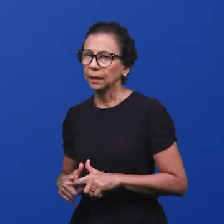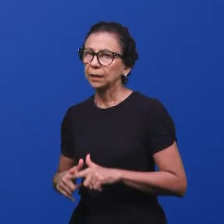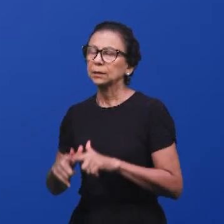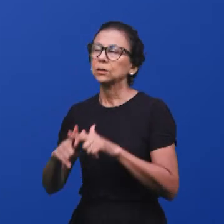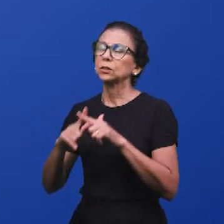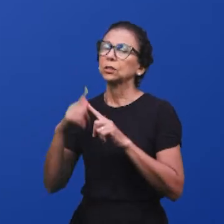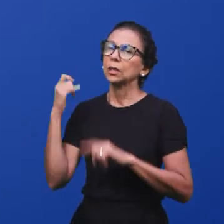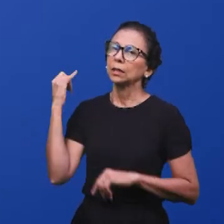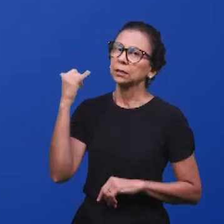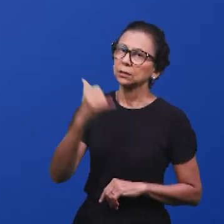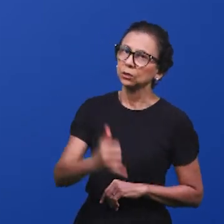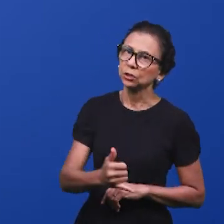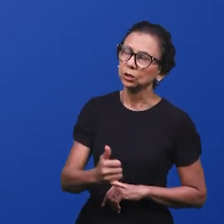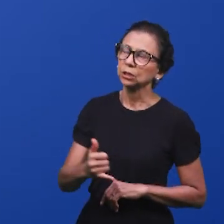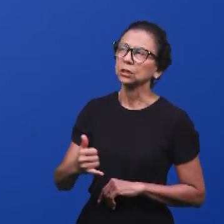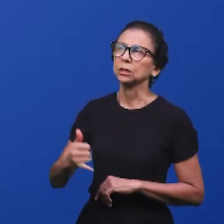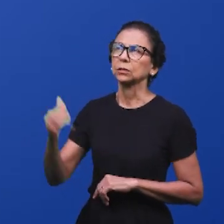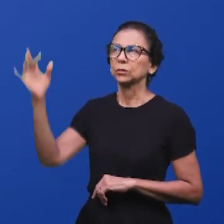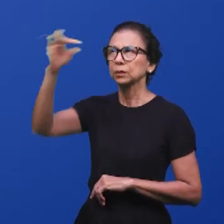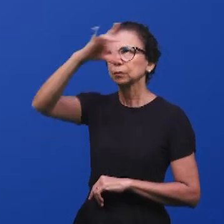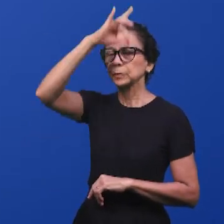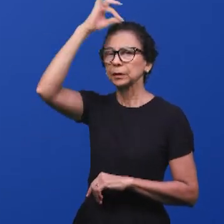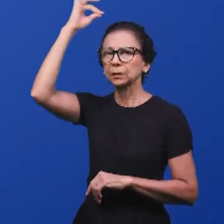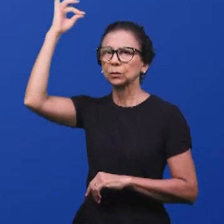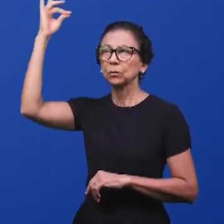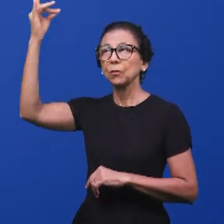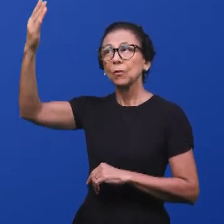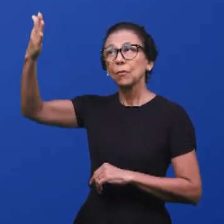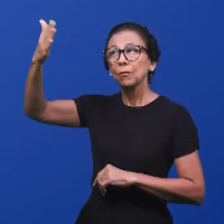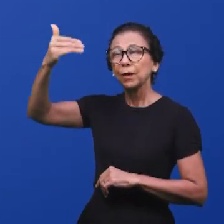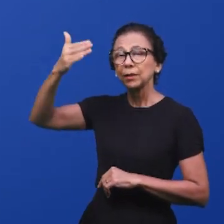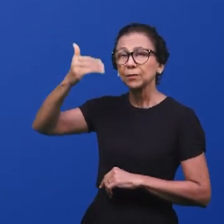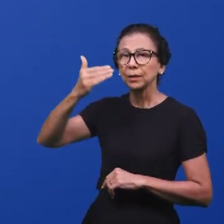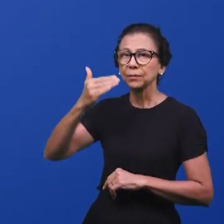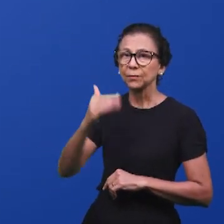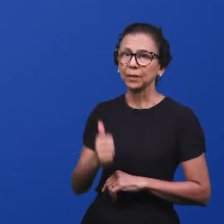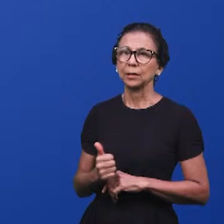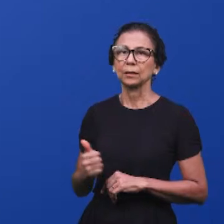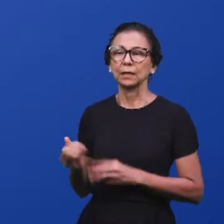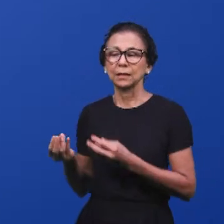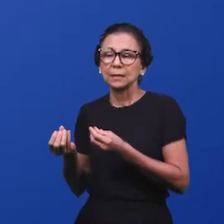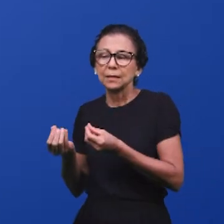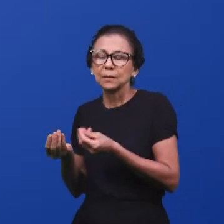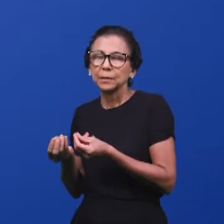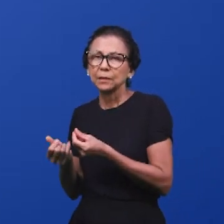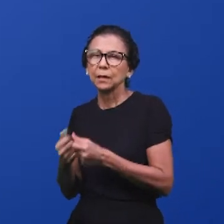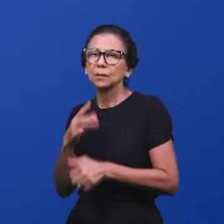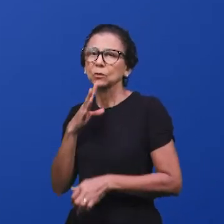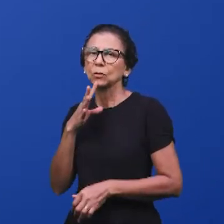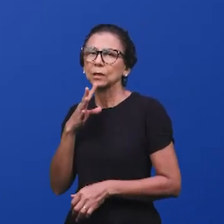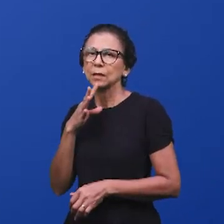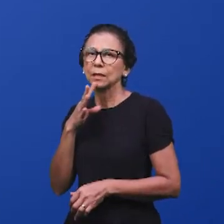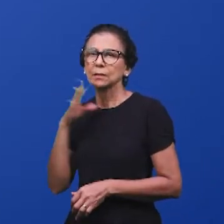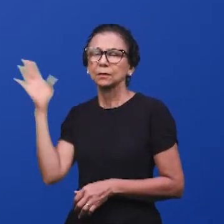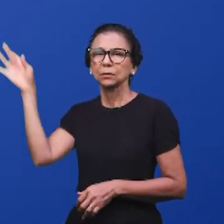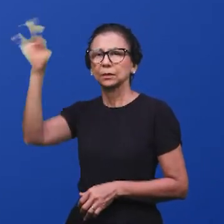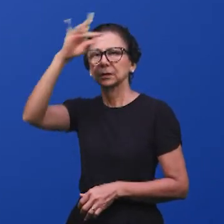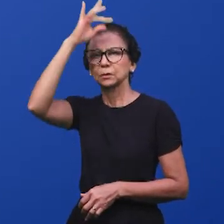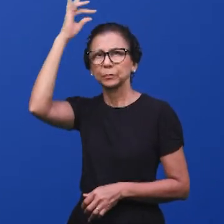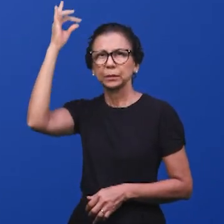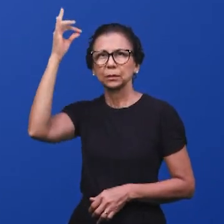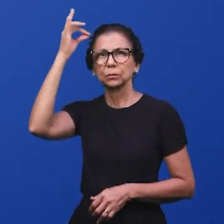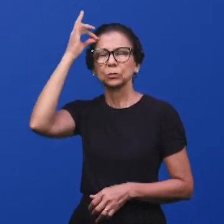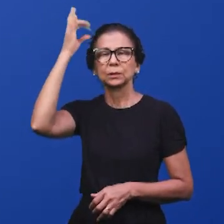em seguida ela também anuncia que Jesus vem, porque ela ouviu a voz do Espírito Santo. Como diz o próprio lema desse ano,